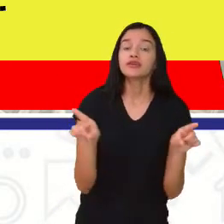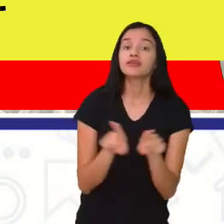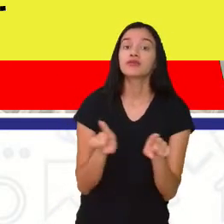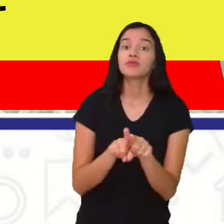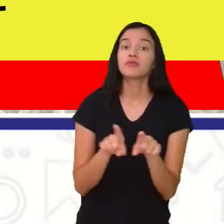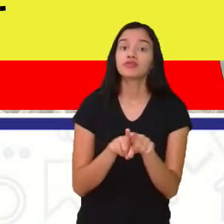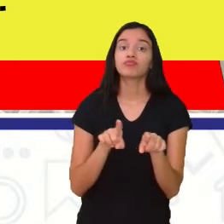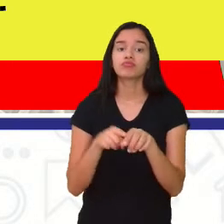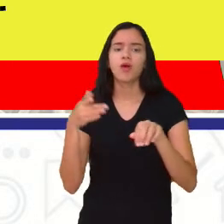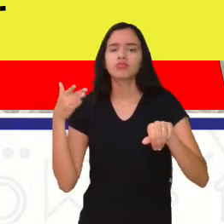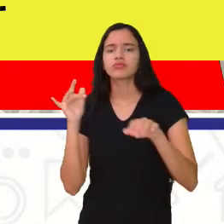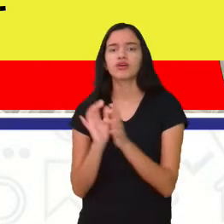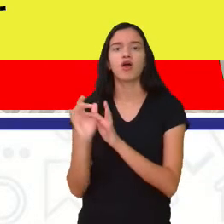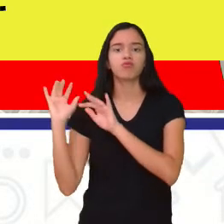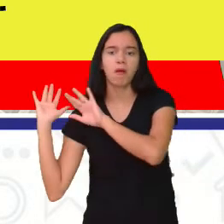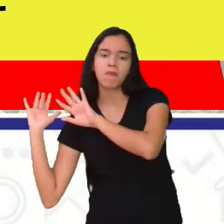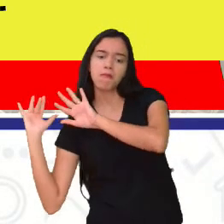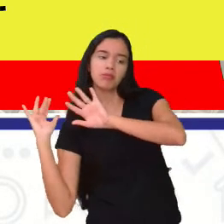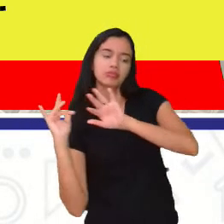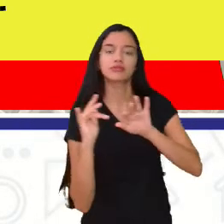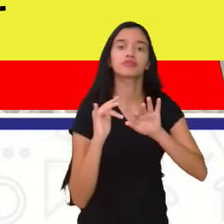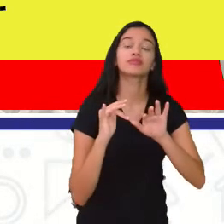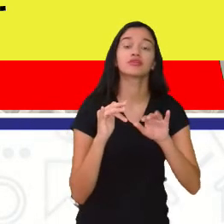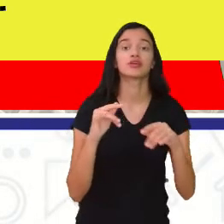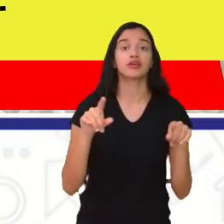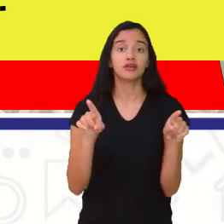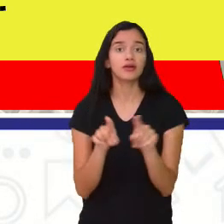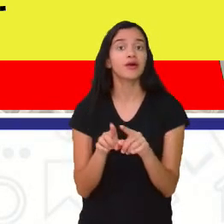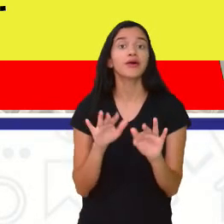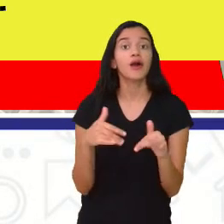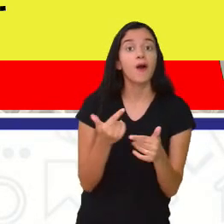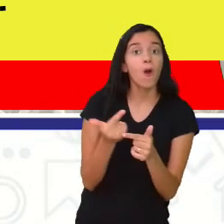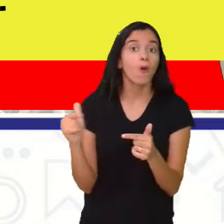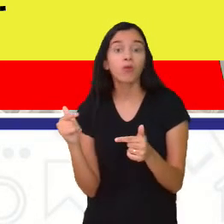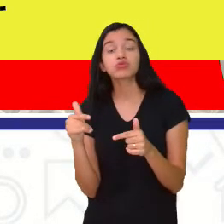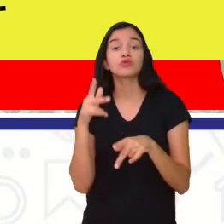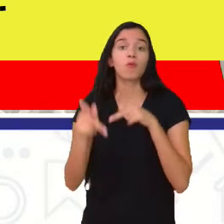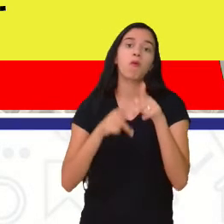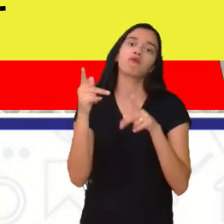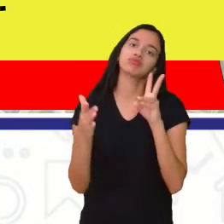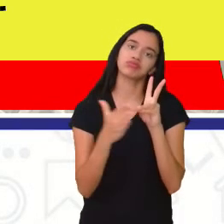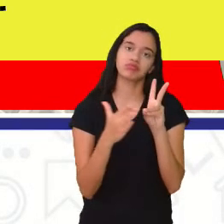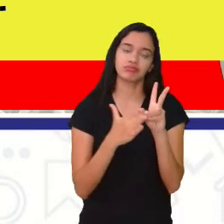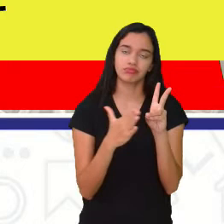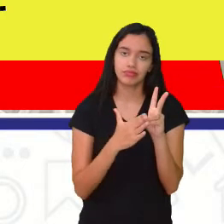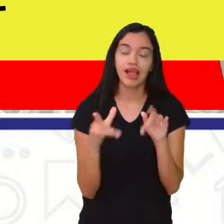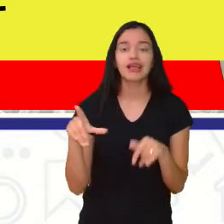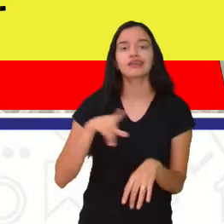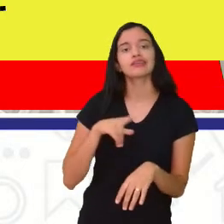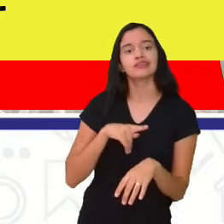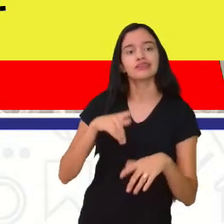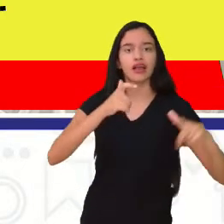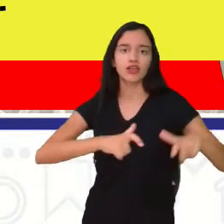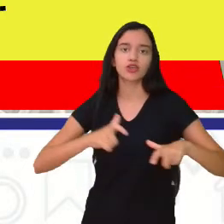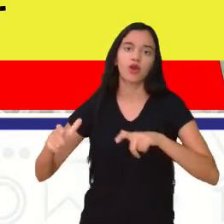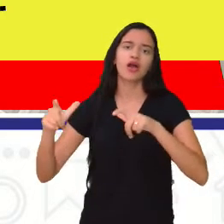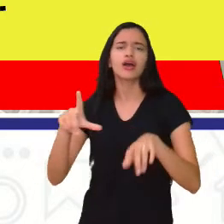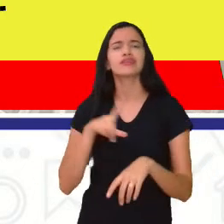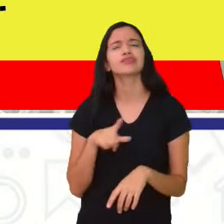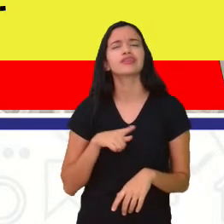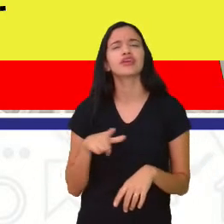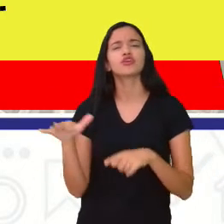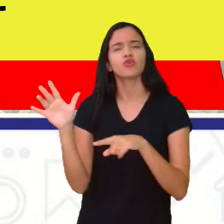mostra todo esse processo da colonização europeia, bastante interessante. Então, veja, aqui é a América do Norte, né? Então, nessa região